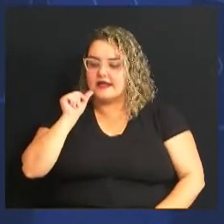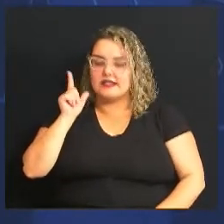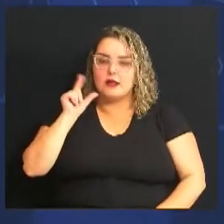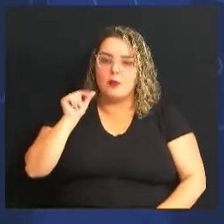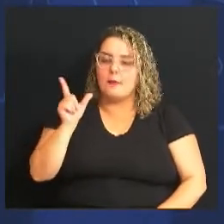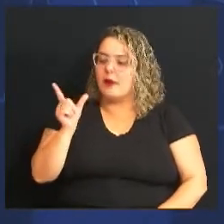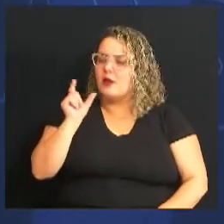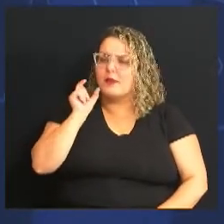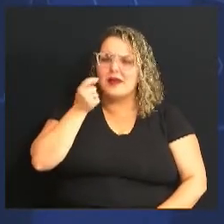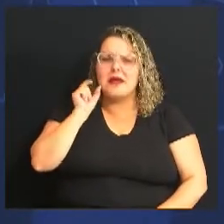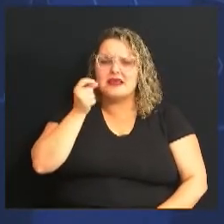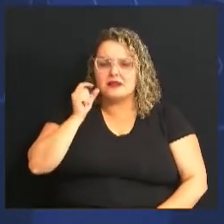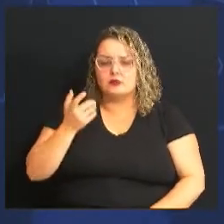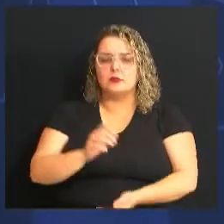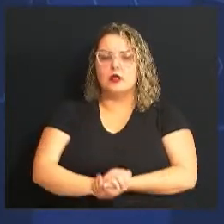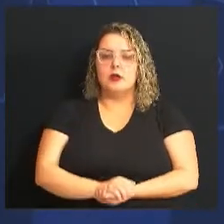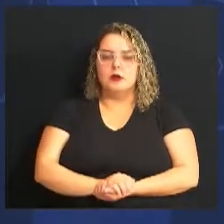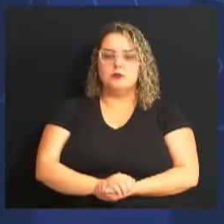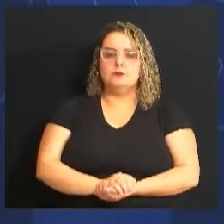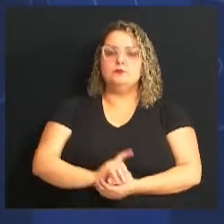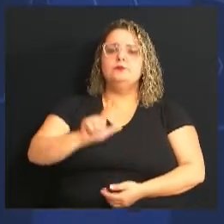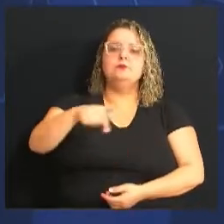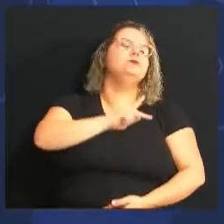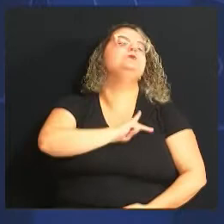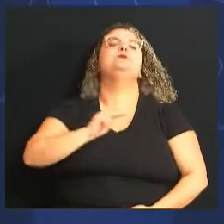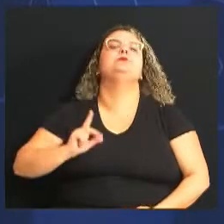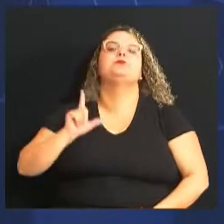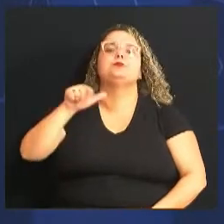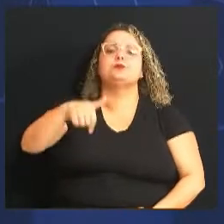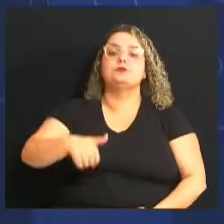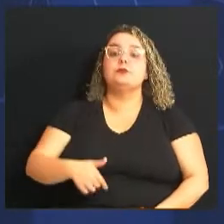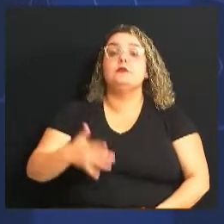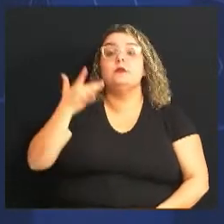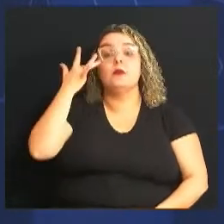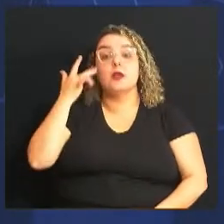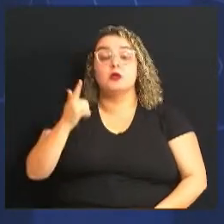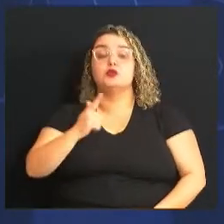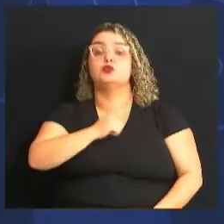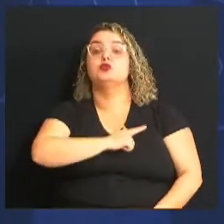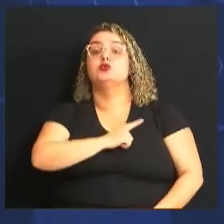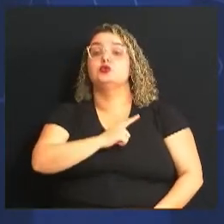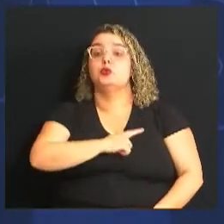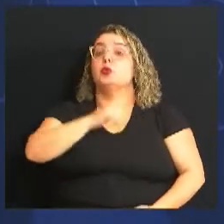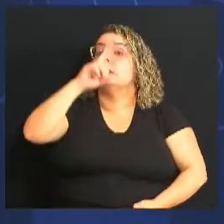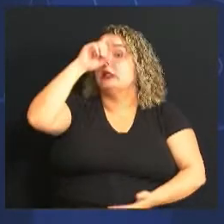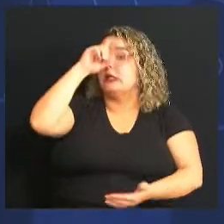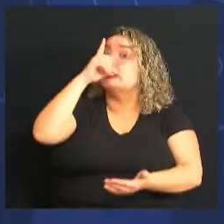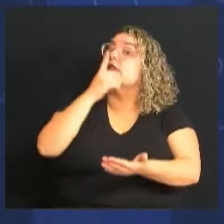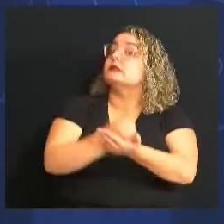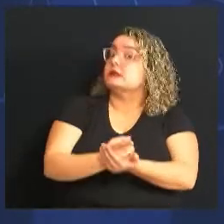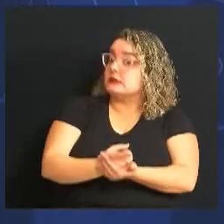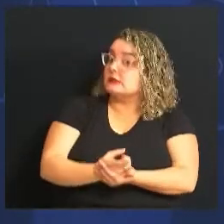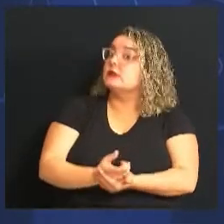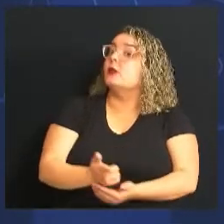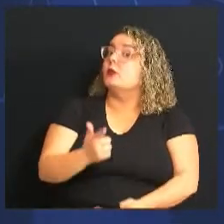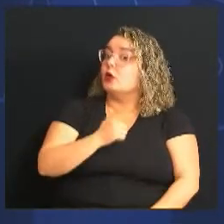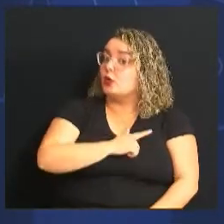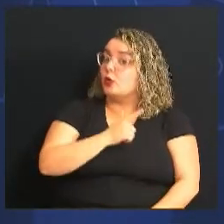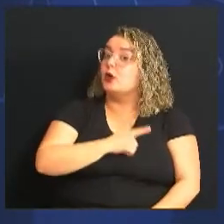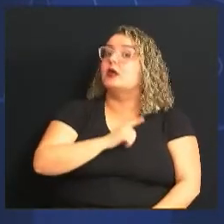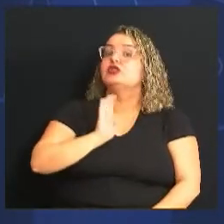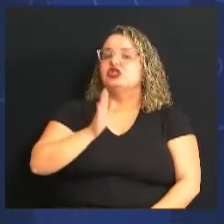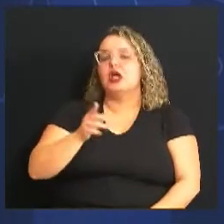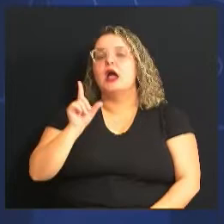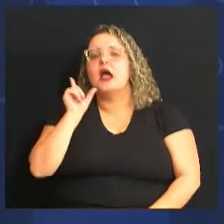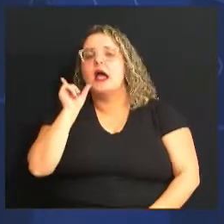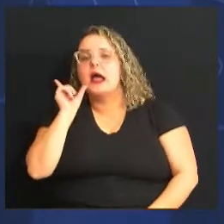este confronto da Ponte e também sobre a partida de amanhã do Guarani, decisão para o Bugre, que já está em Maceió para